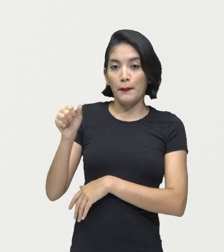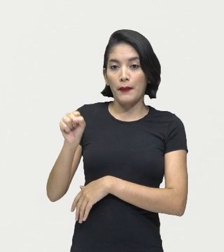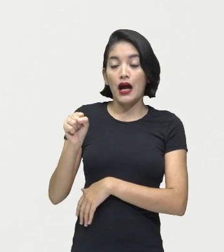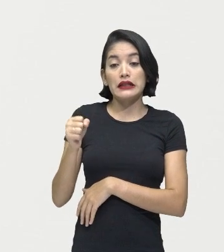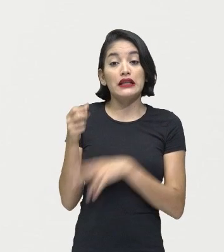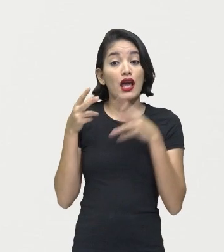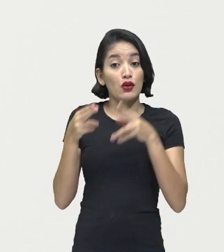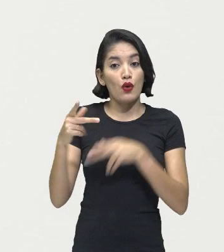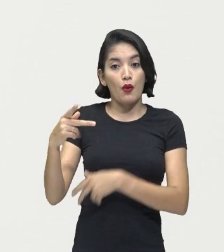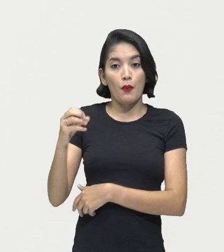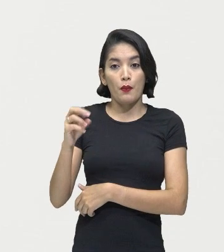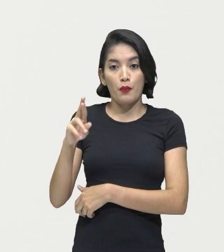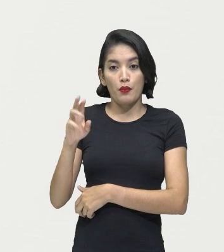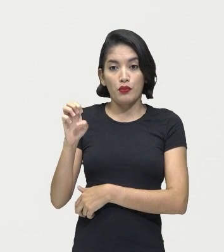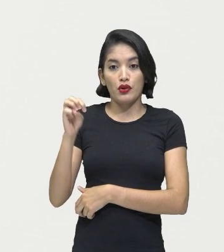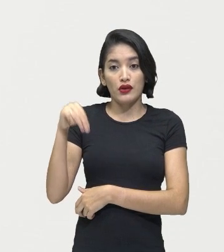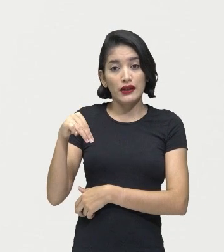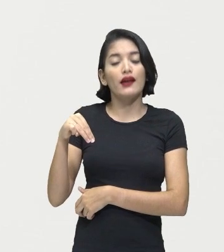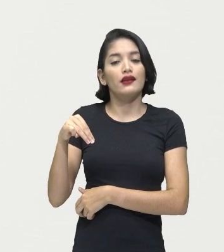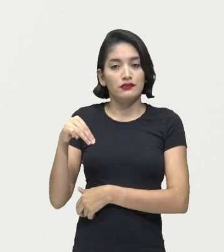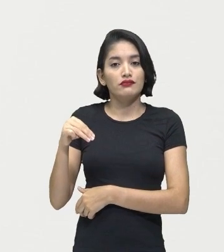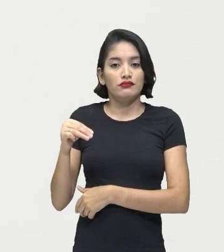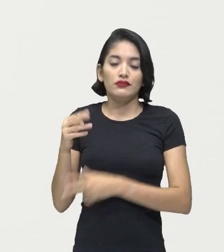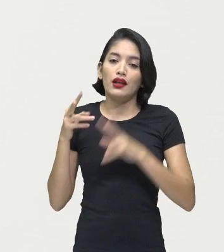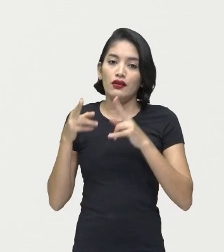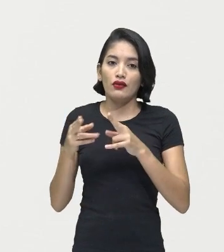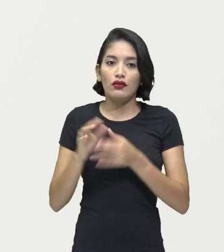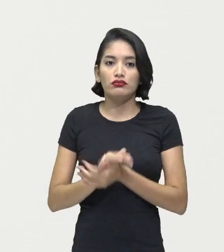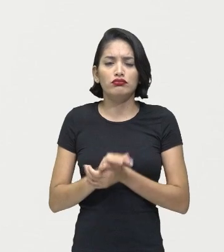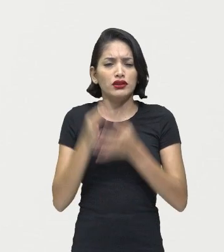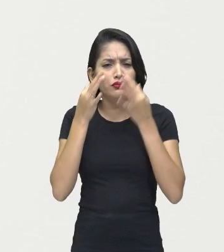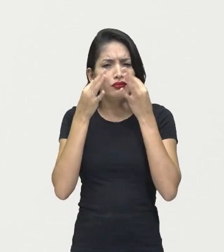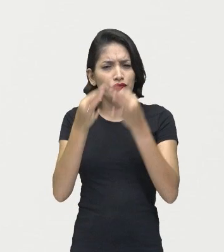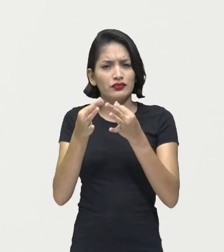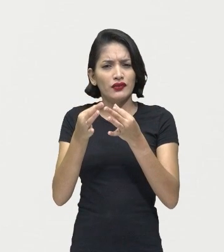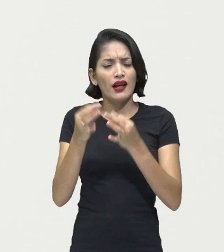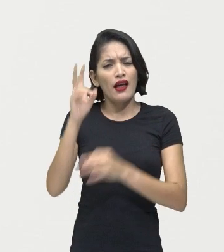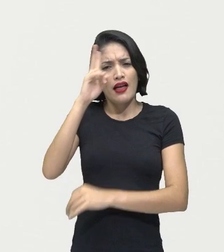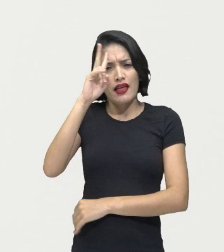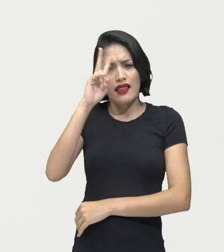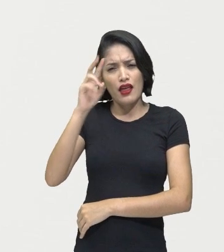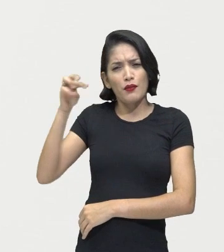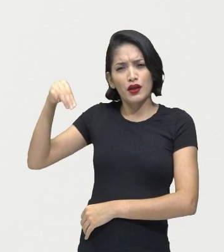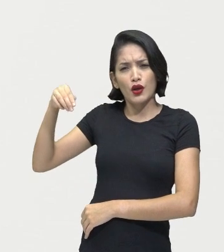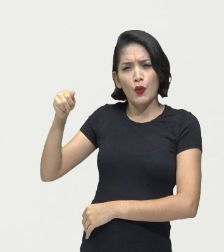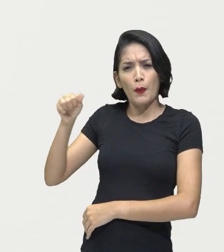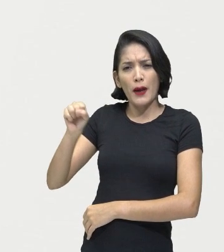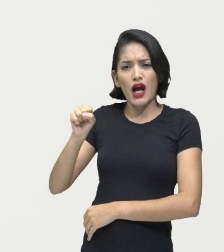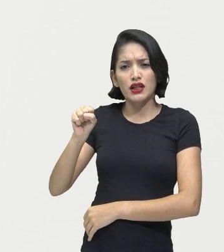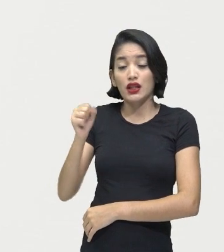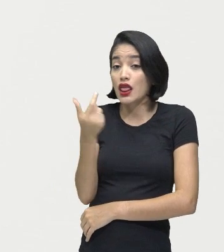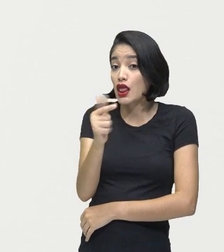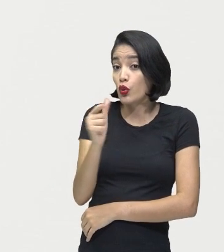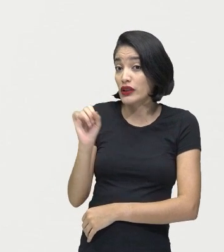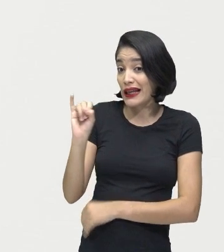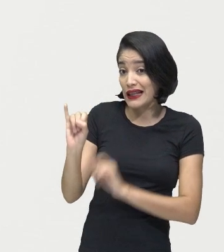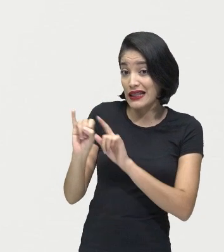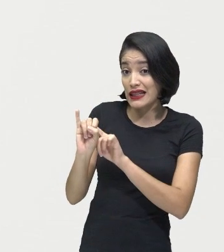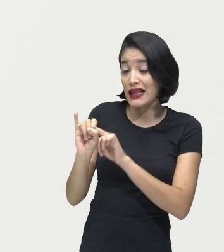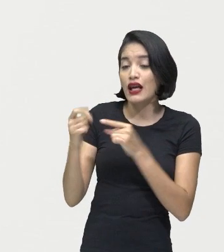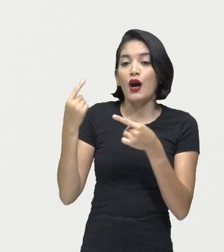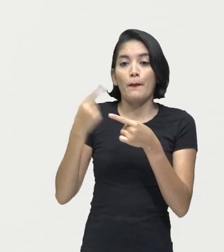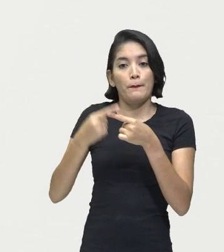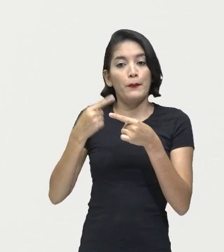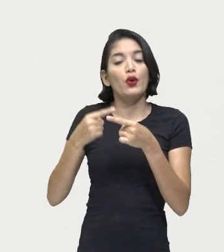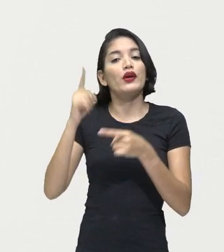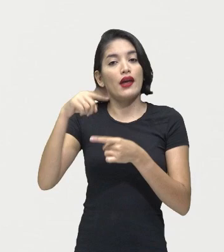que o porém tem o mesmo sentido, mas alguma coisa me chamou a atenção. Lembrando que esse mais, ele não tem o i, tá? Porque ele é uma